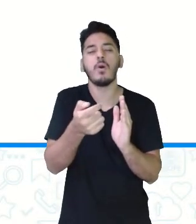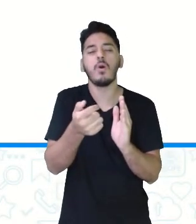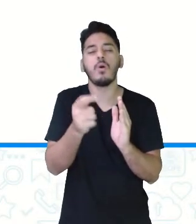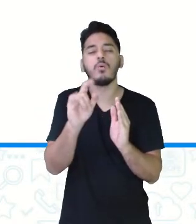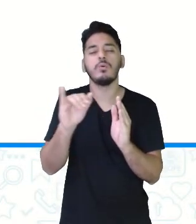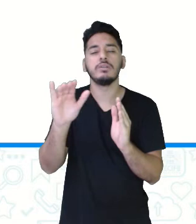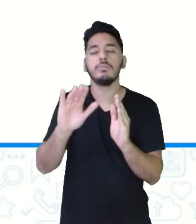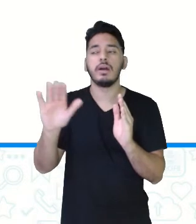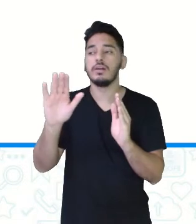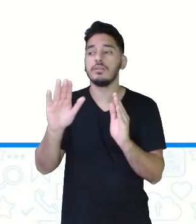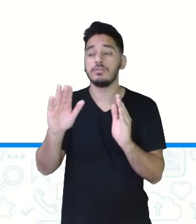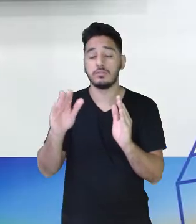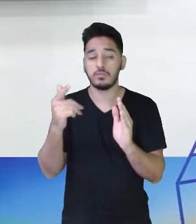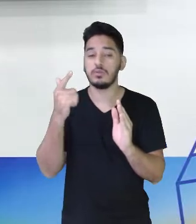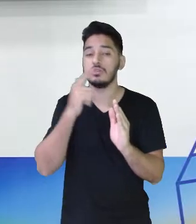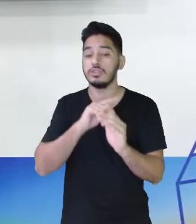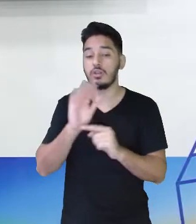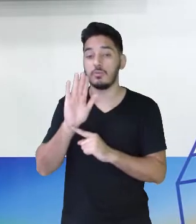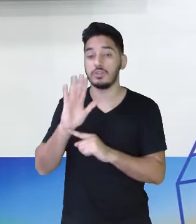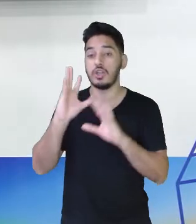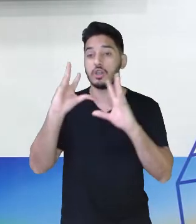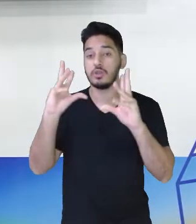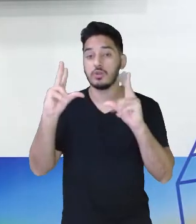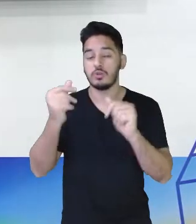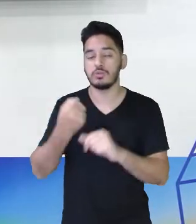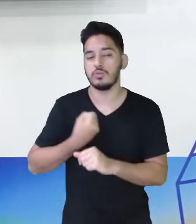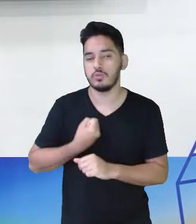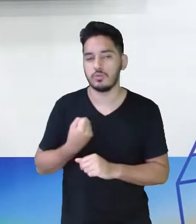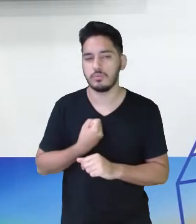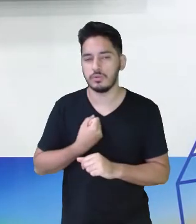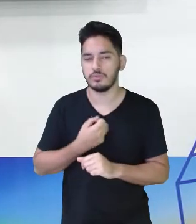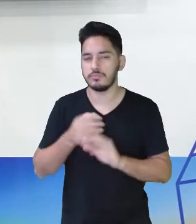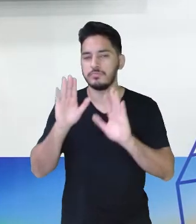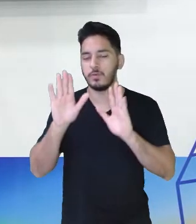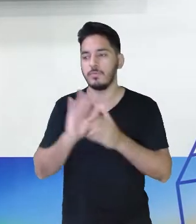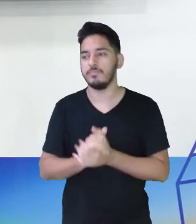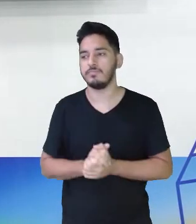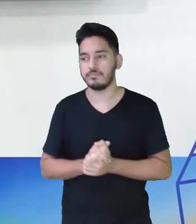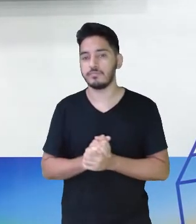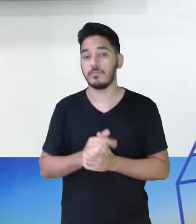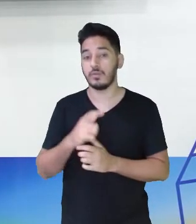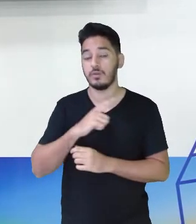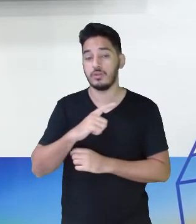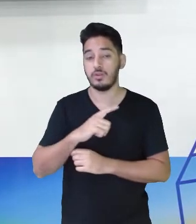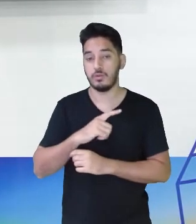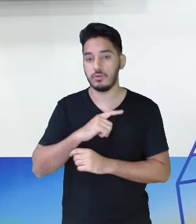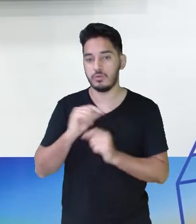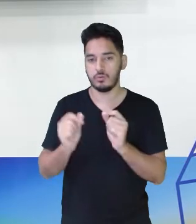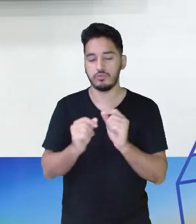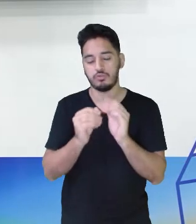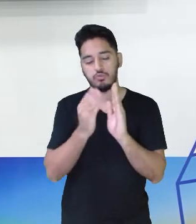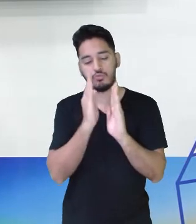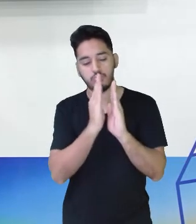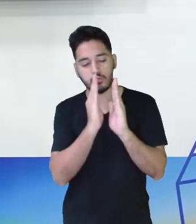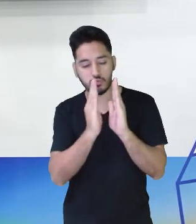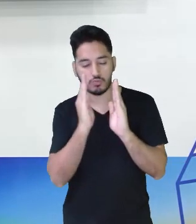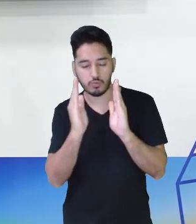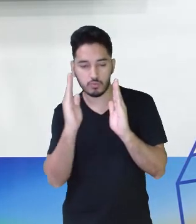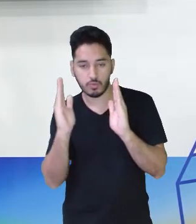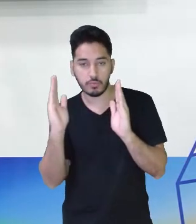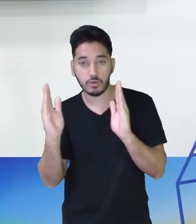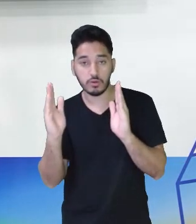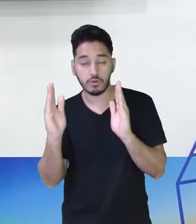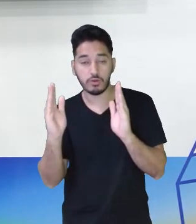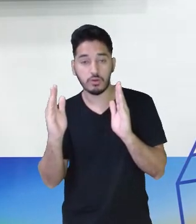representar todos os números. Eu tenho esses algarismos, mas posso formar